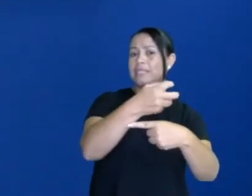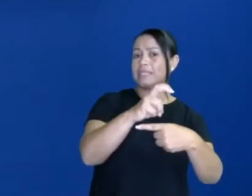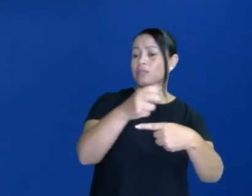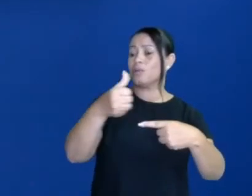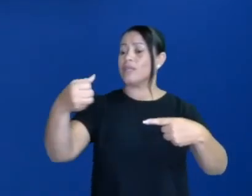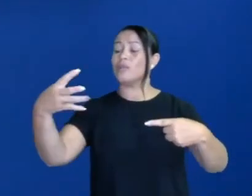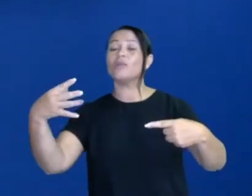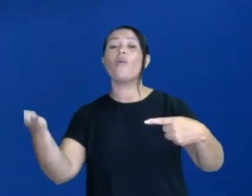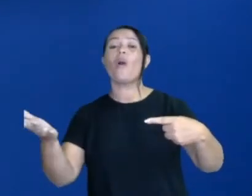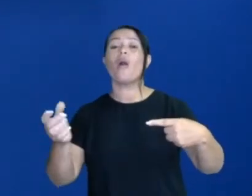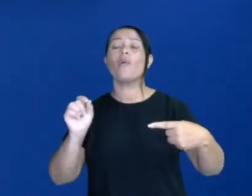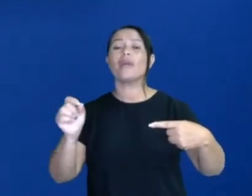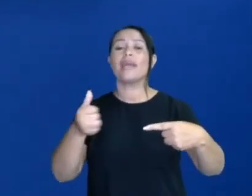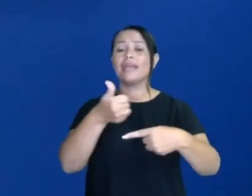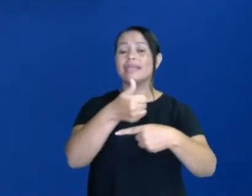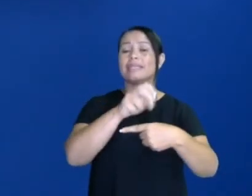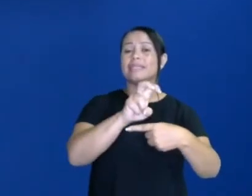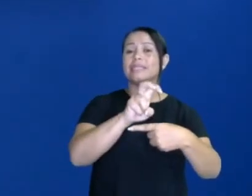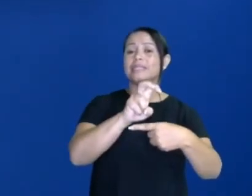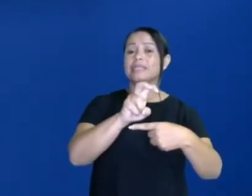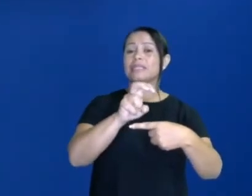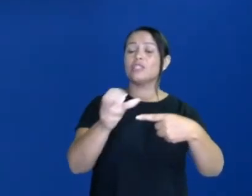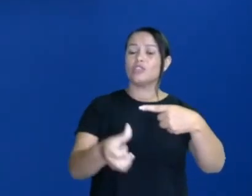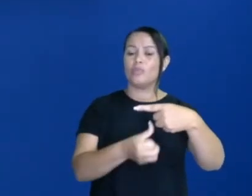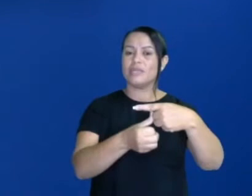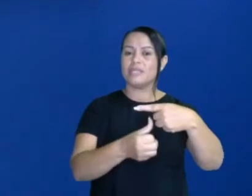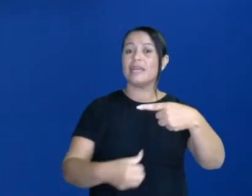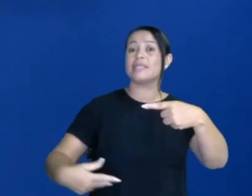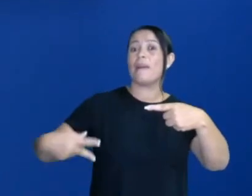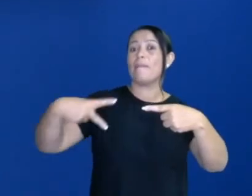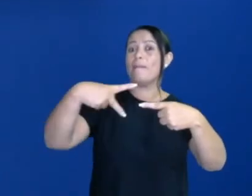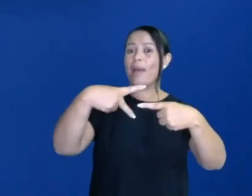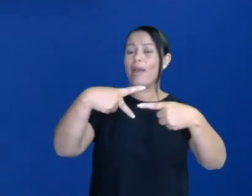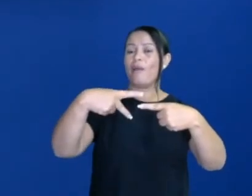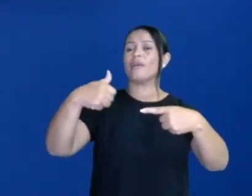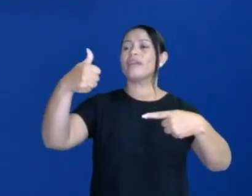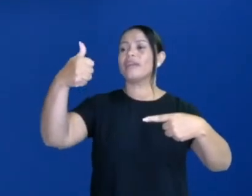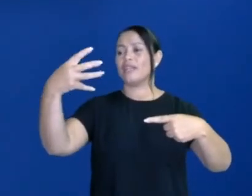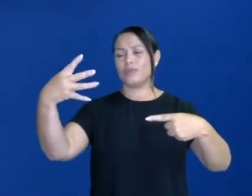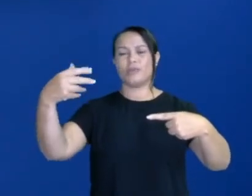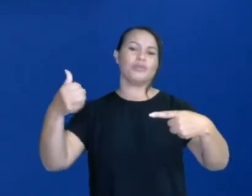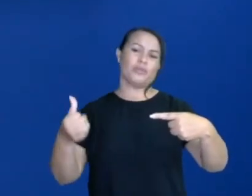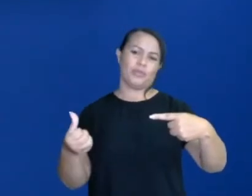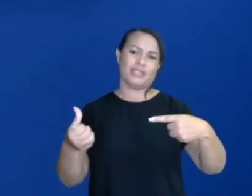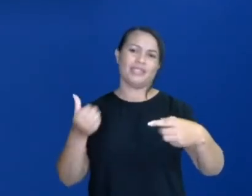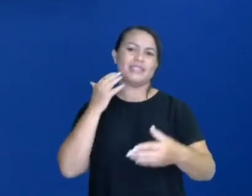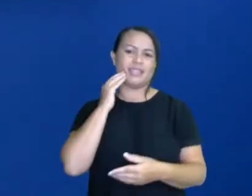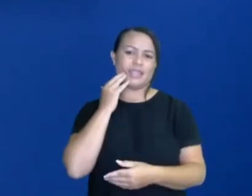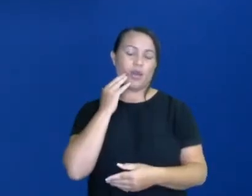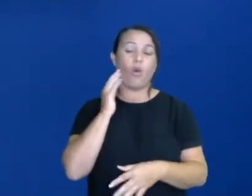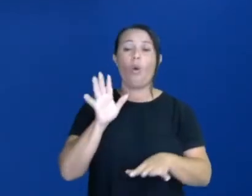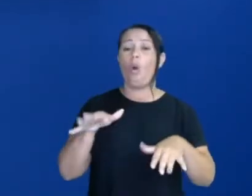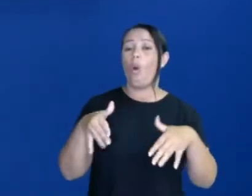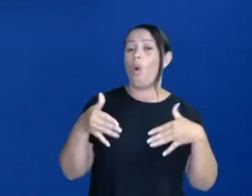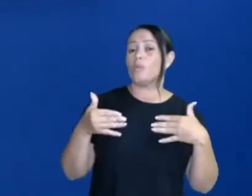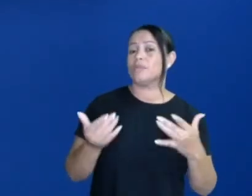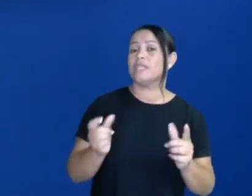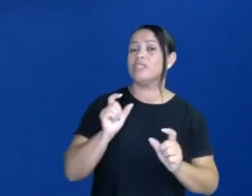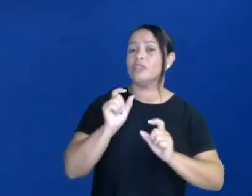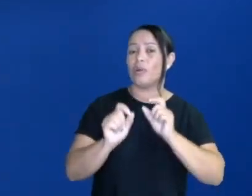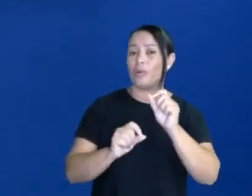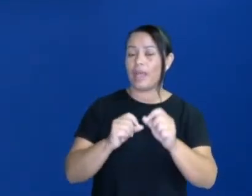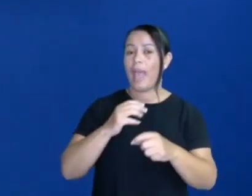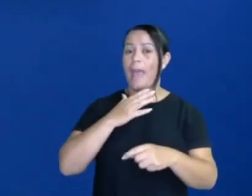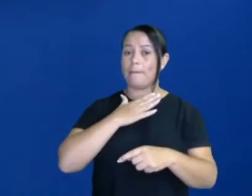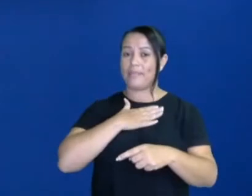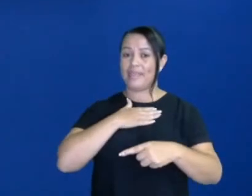quer dizer que 15 sobre 6 é maior que 14 sobre 6. Ou seja,